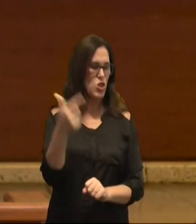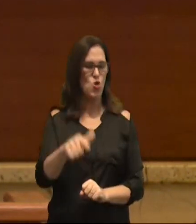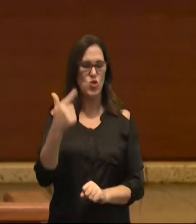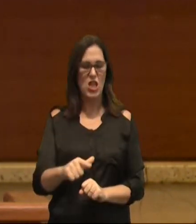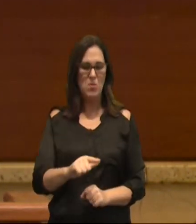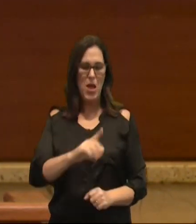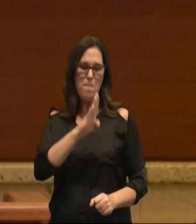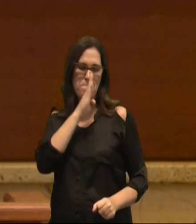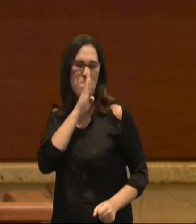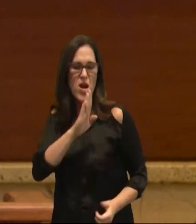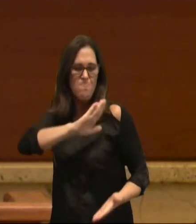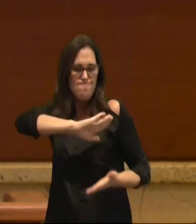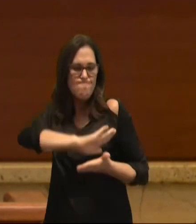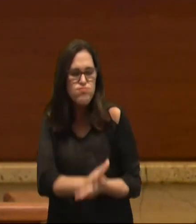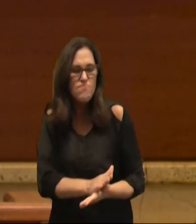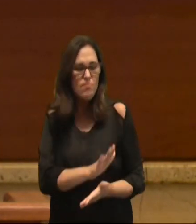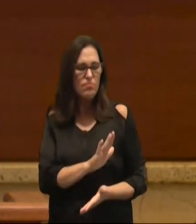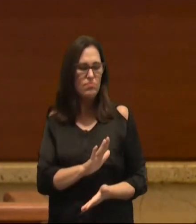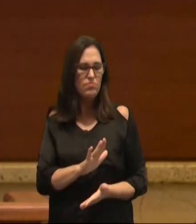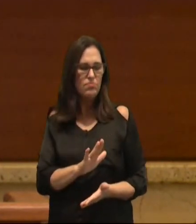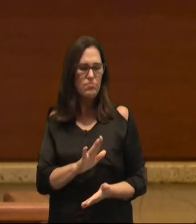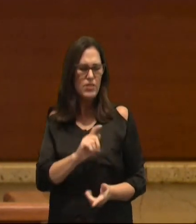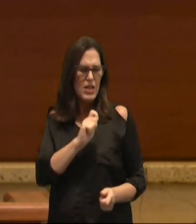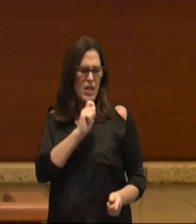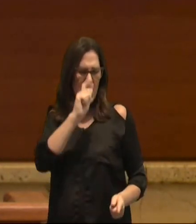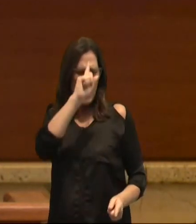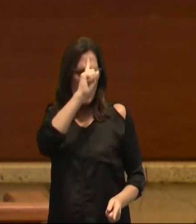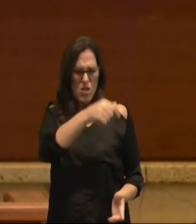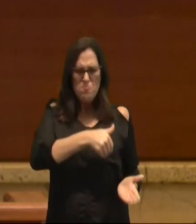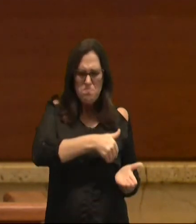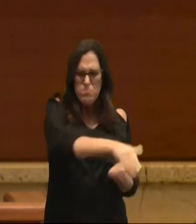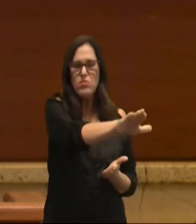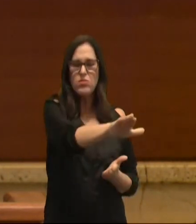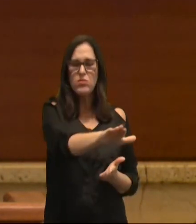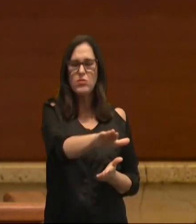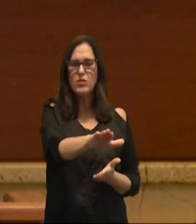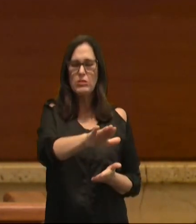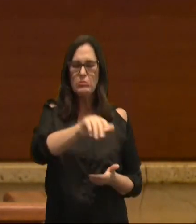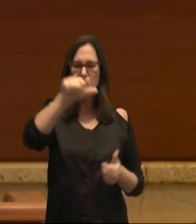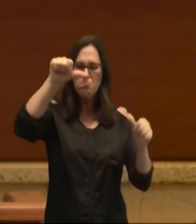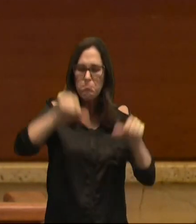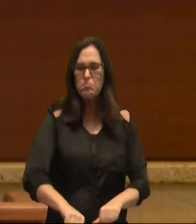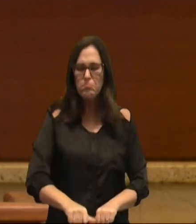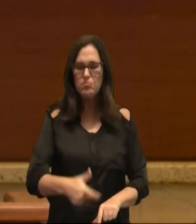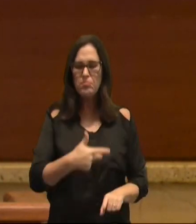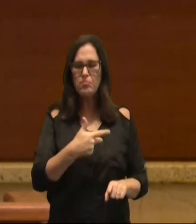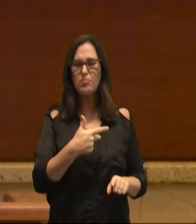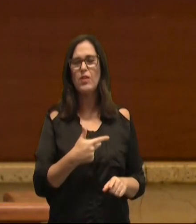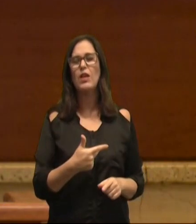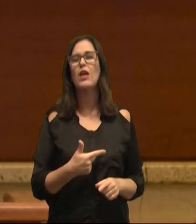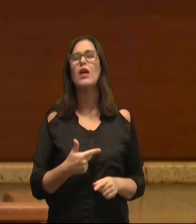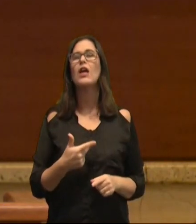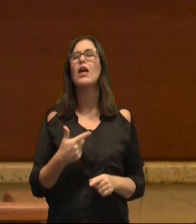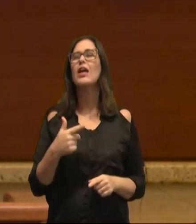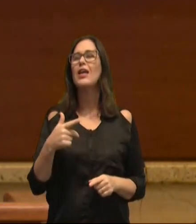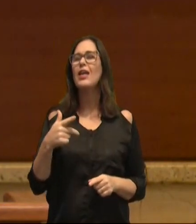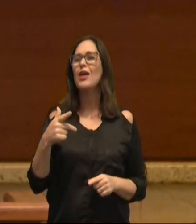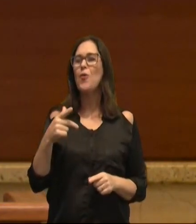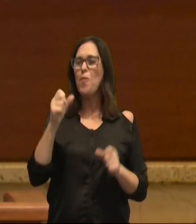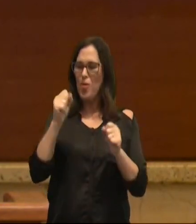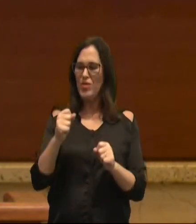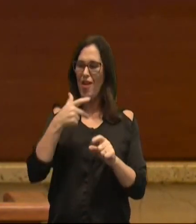seja calado, que ele seja, ó Deus, repreendido e que ele seja, ó Deus, derrotado pelas orações e pelo poder do